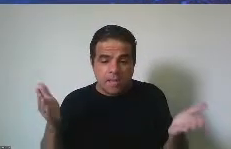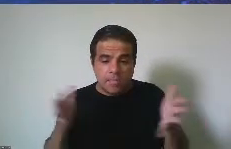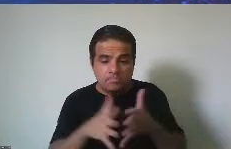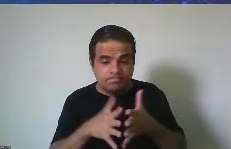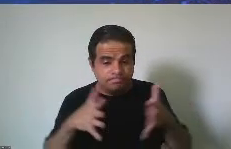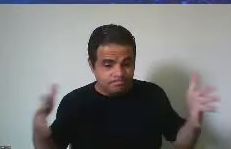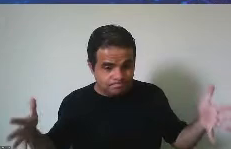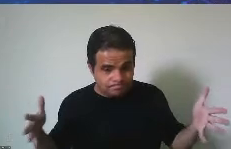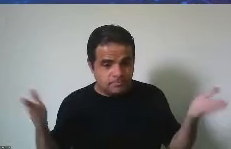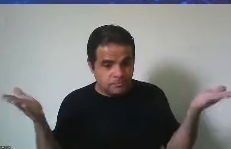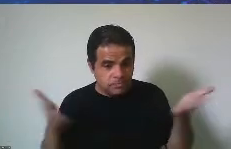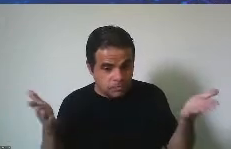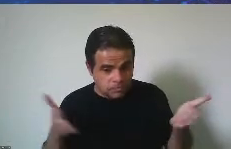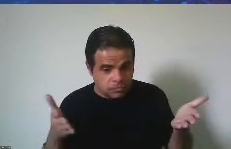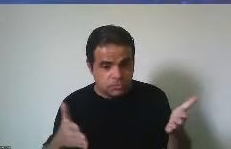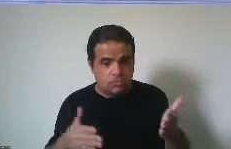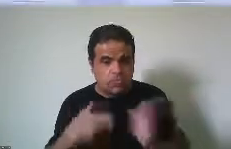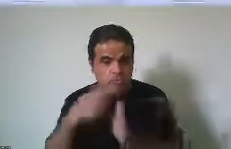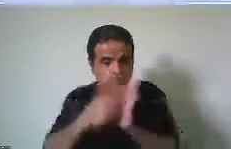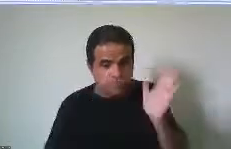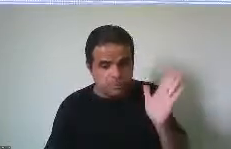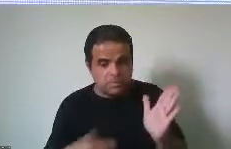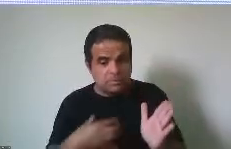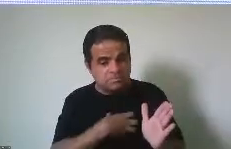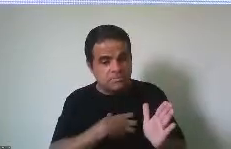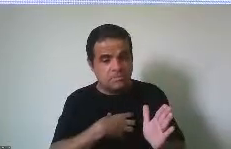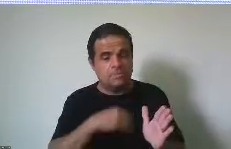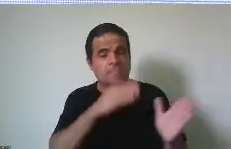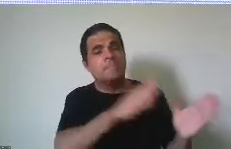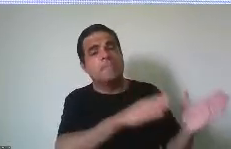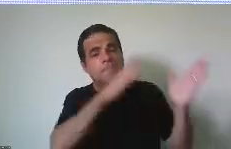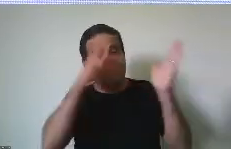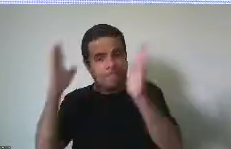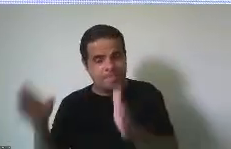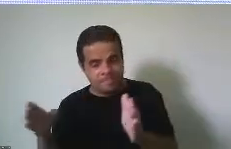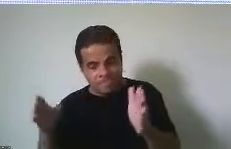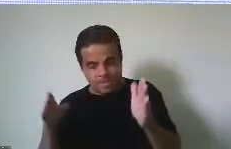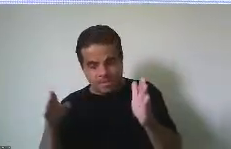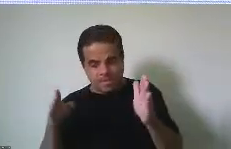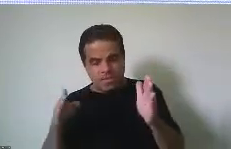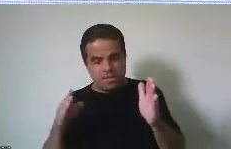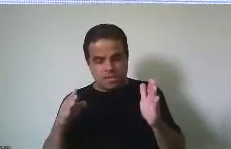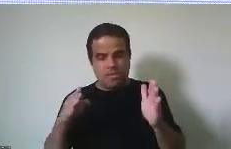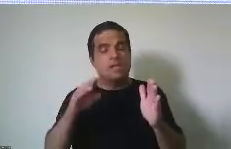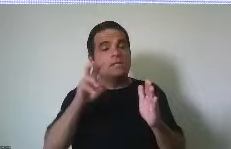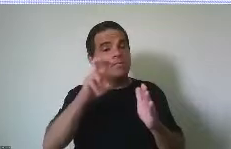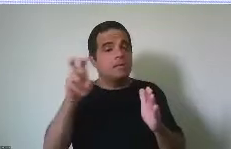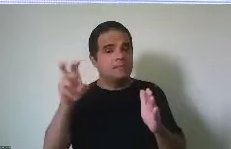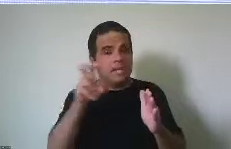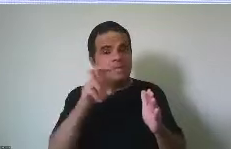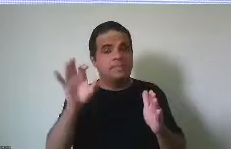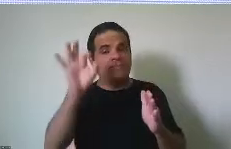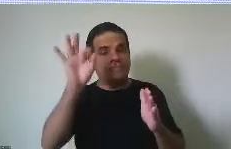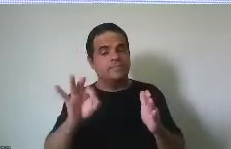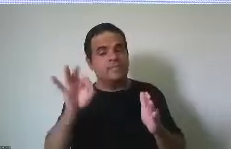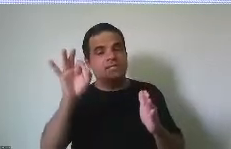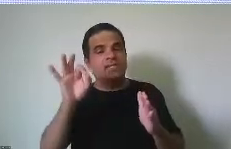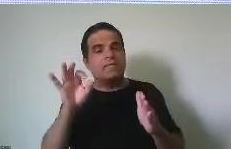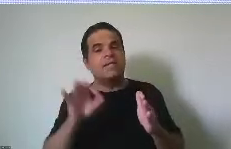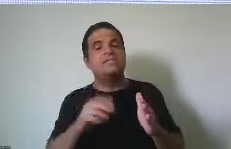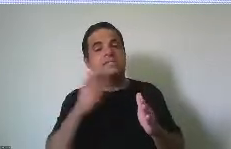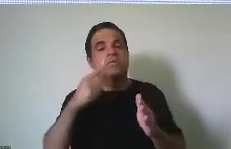na receita tinha uma Mandala ali no canto da apresentação onde a gente tem 55% da nossa receita atual